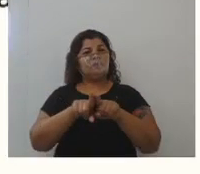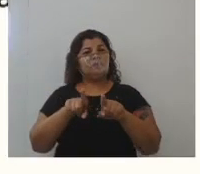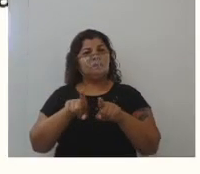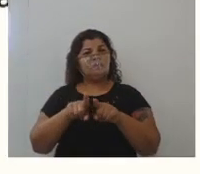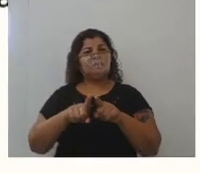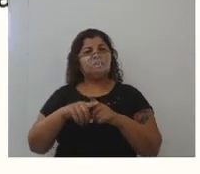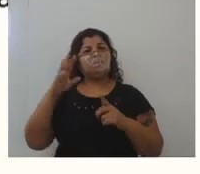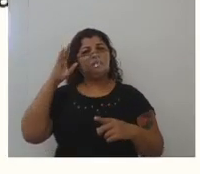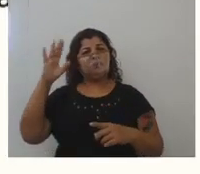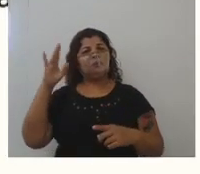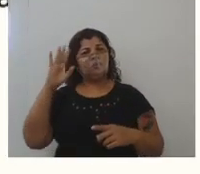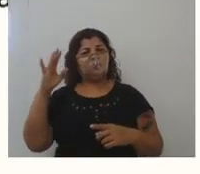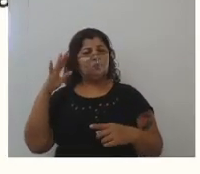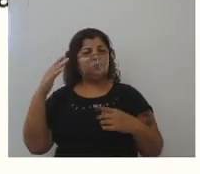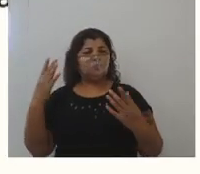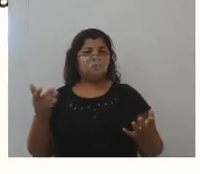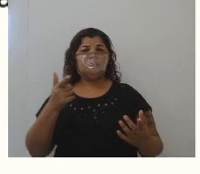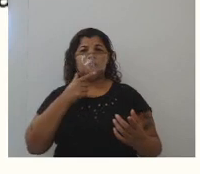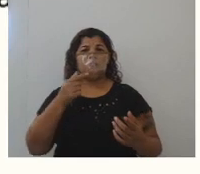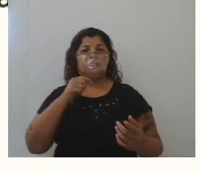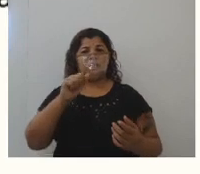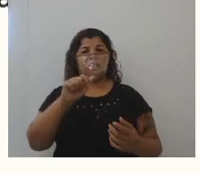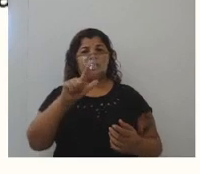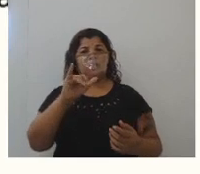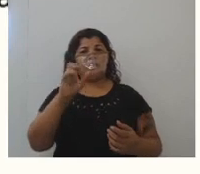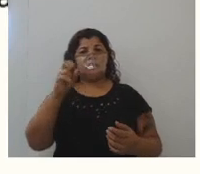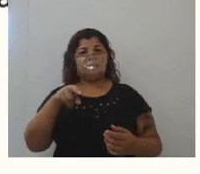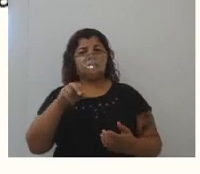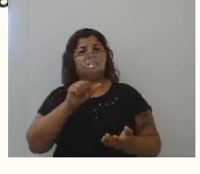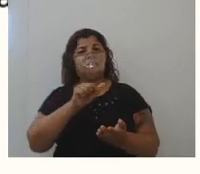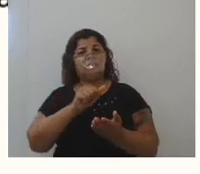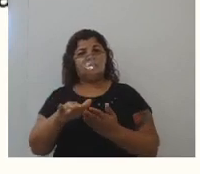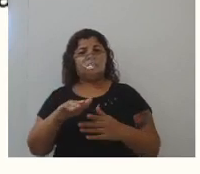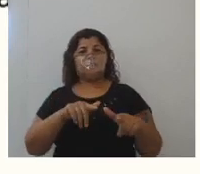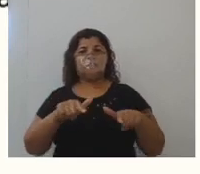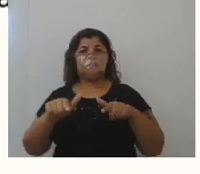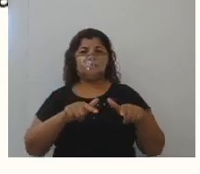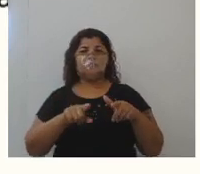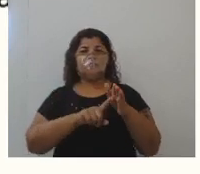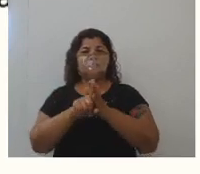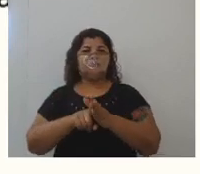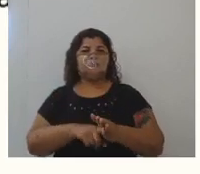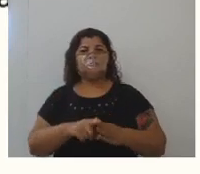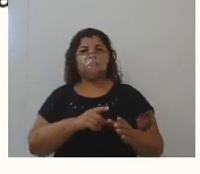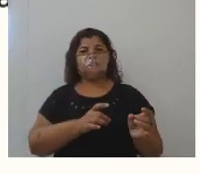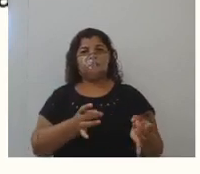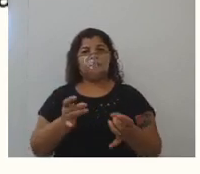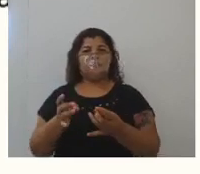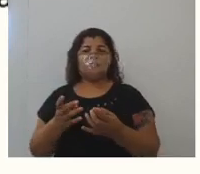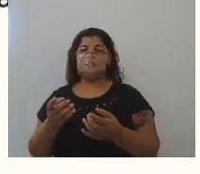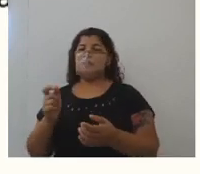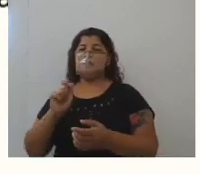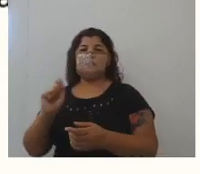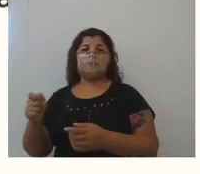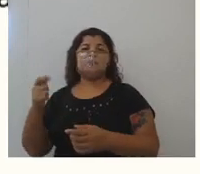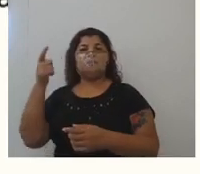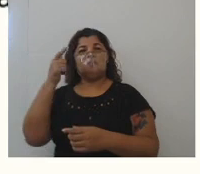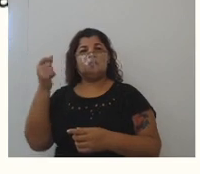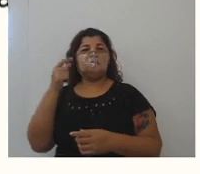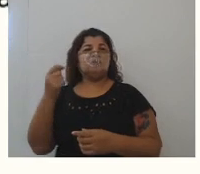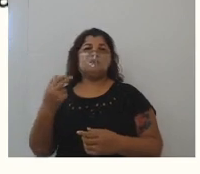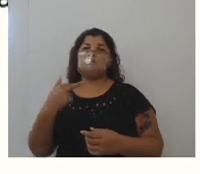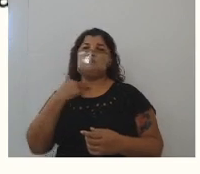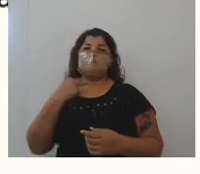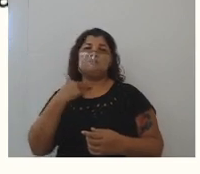Alisson Maia, de 24 anos. Ele foi demitido do emprego de supervisor de vendas e o jovem não pôde mais pagar a faculdade de recursos humanos e